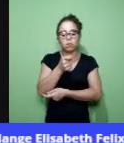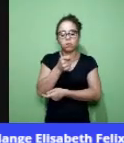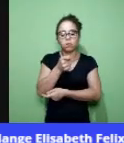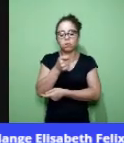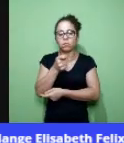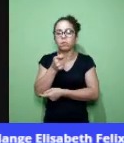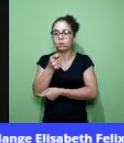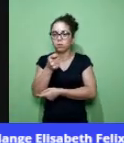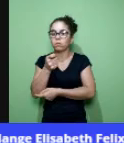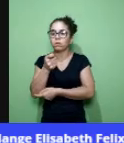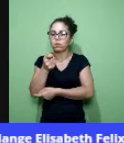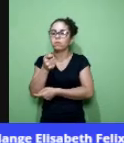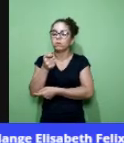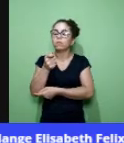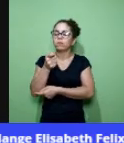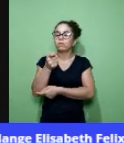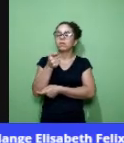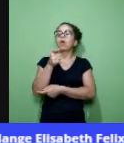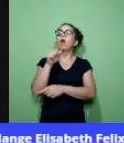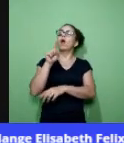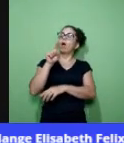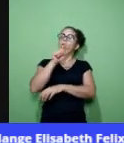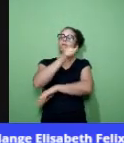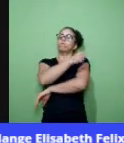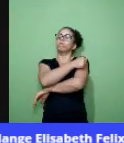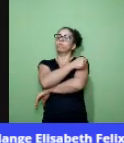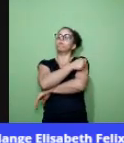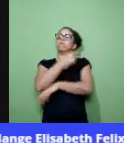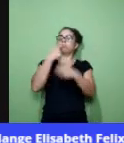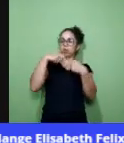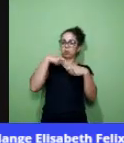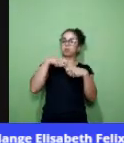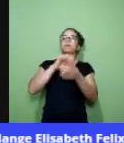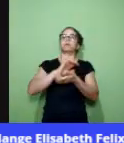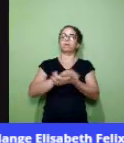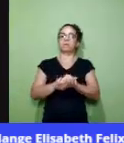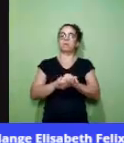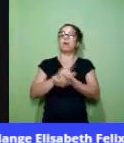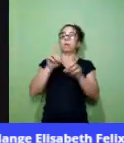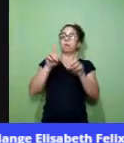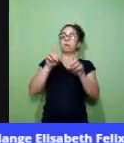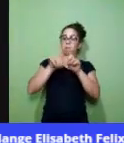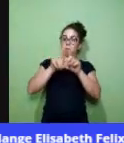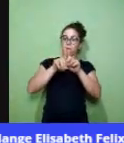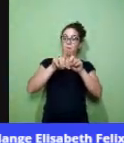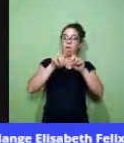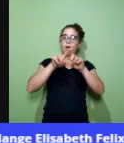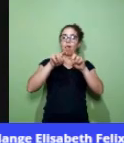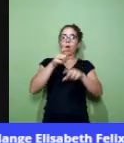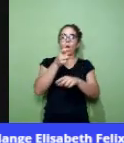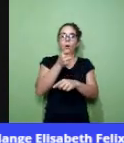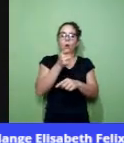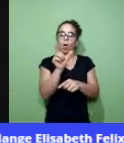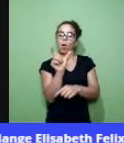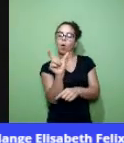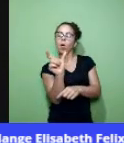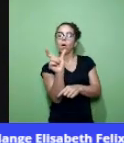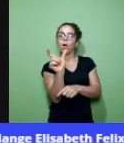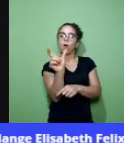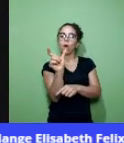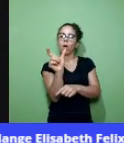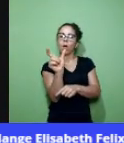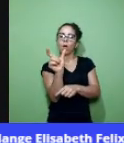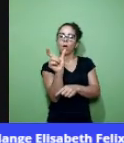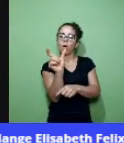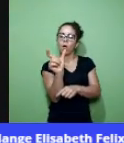e fazer essa ampliação de acordo com o que ele necessita. Temos lupas horizontais